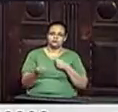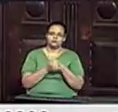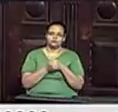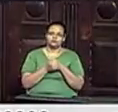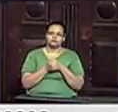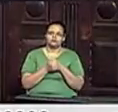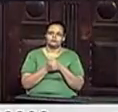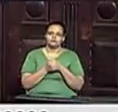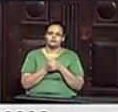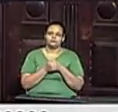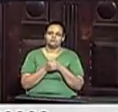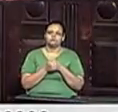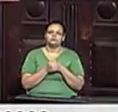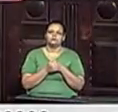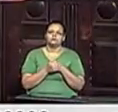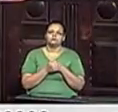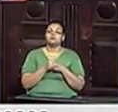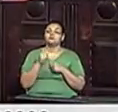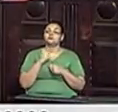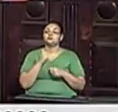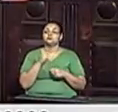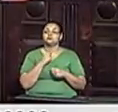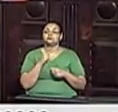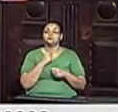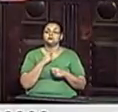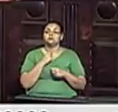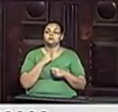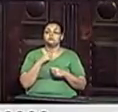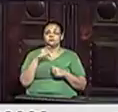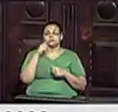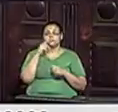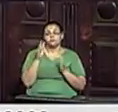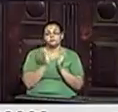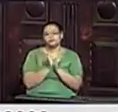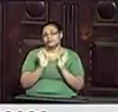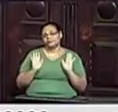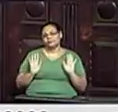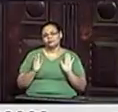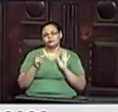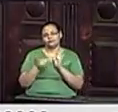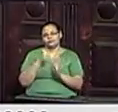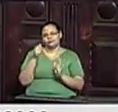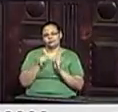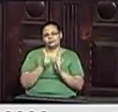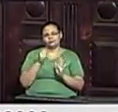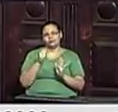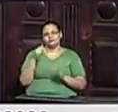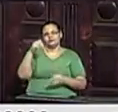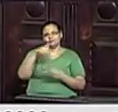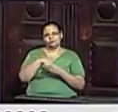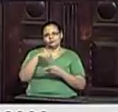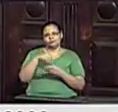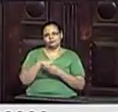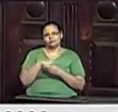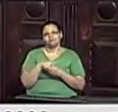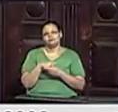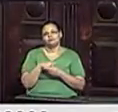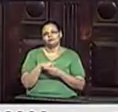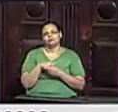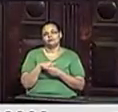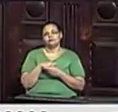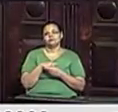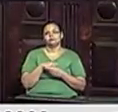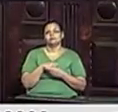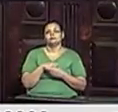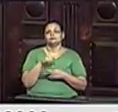escondidos no biombo do partido. Porque numa primeira eleição, logo que